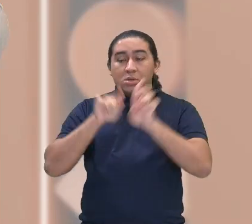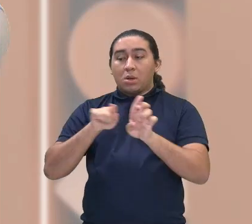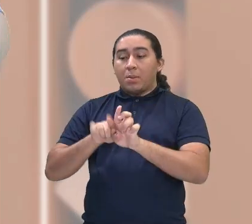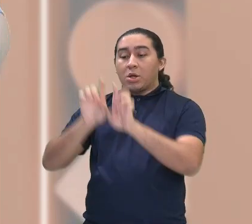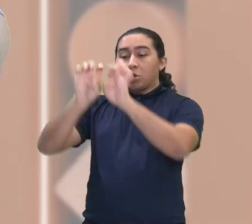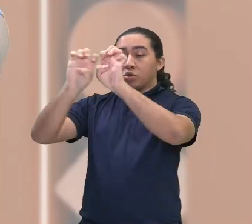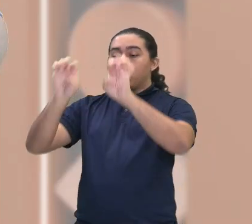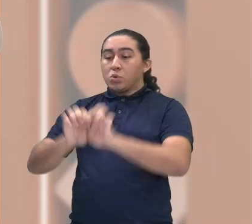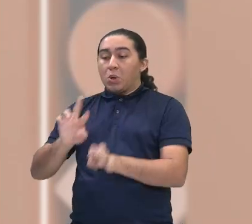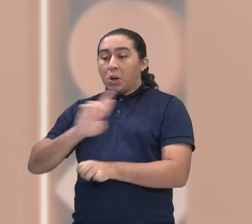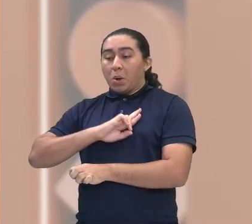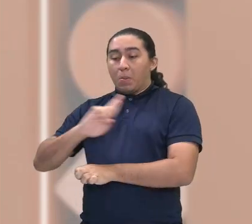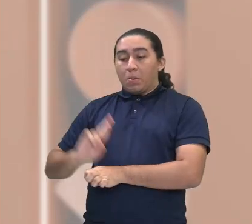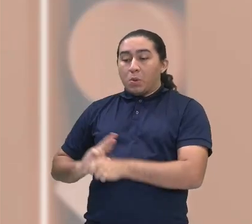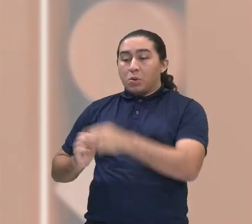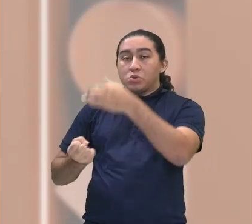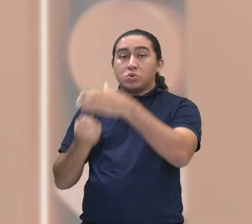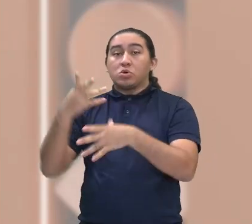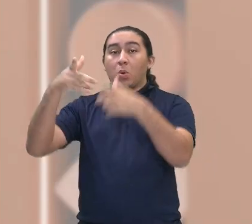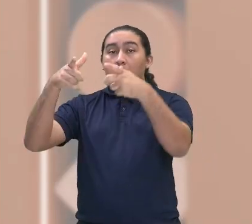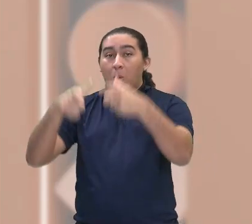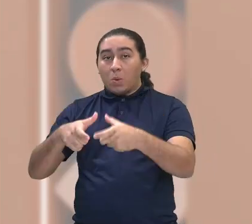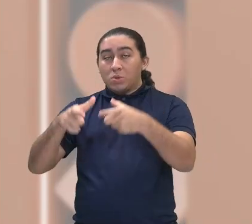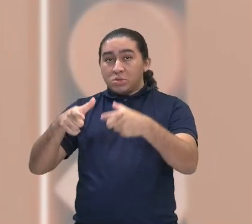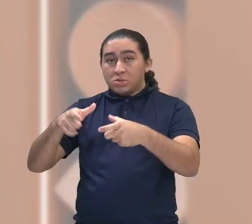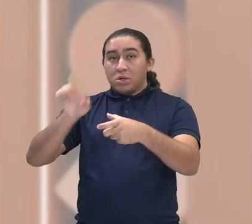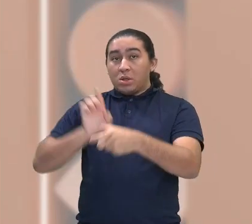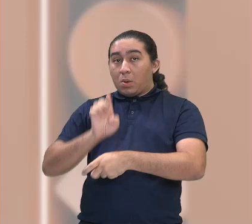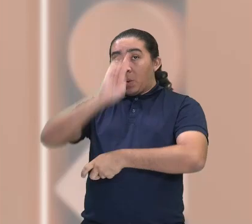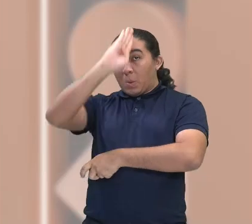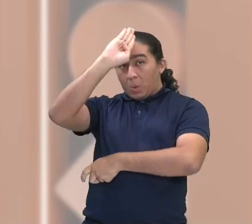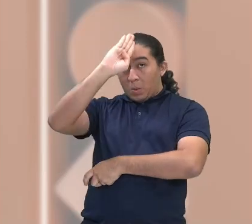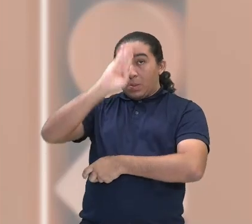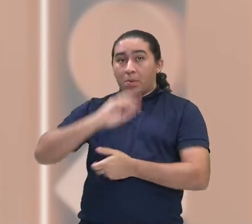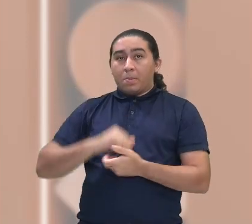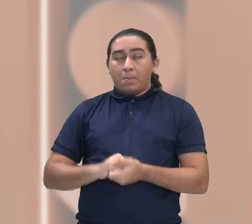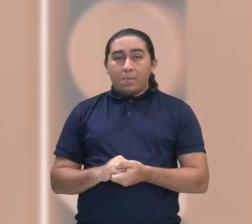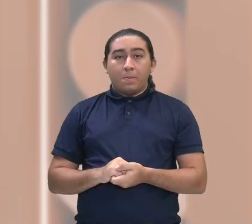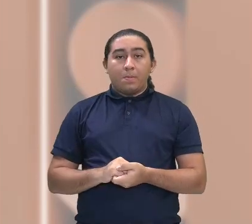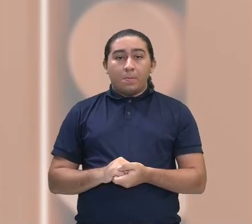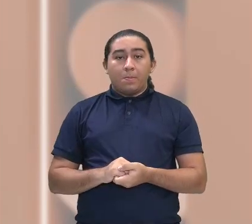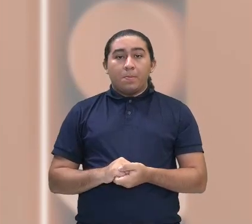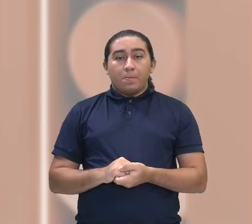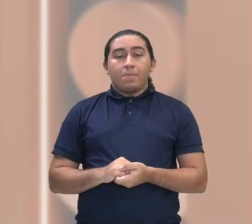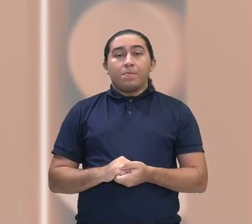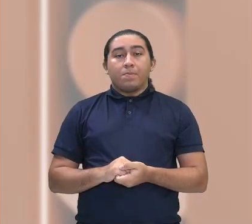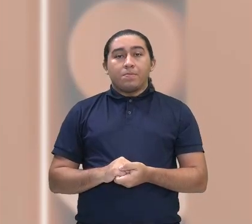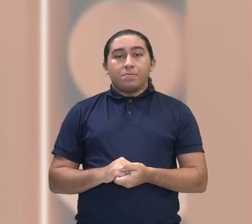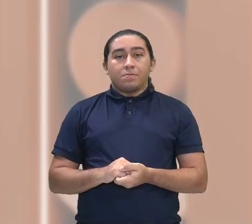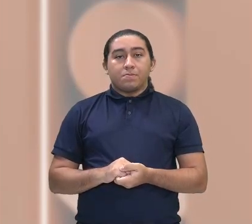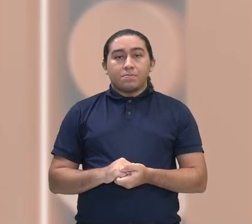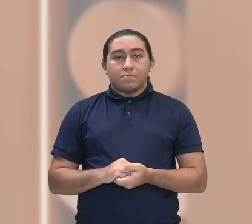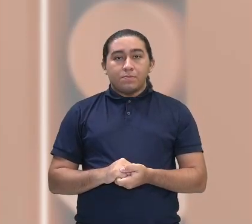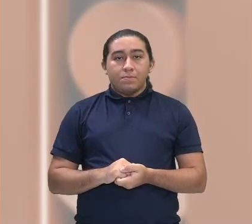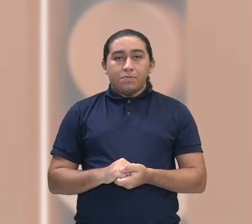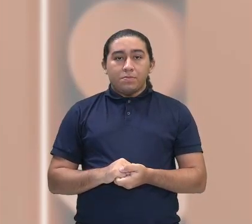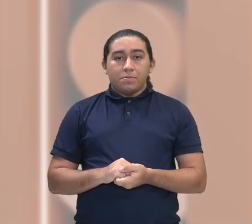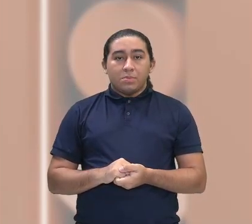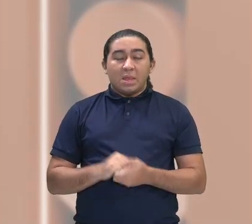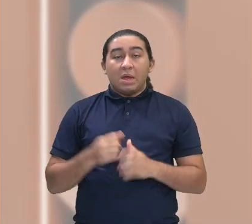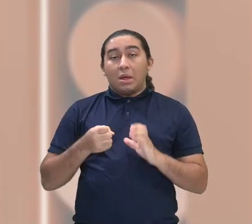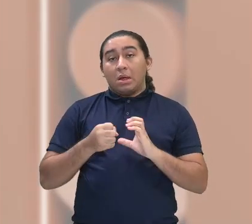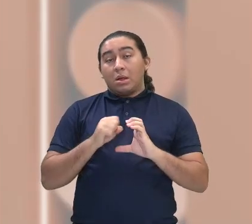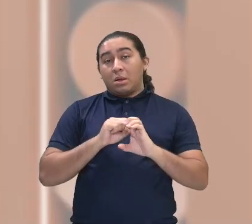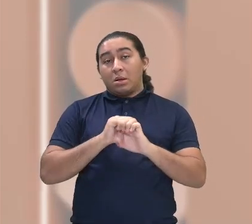estrutura republicana que surge lá em Roma. Claro que diferentes características vão ser remodeladas